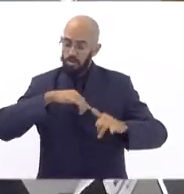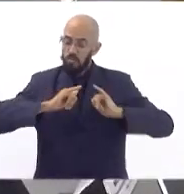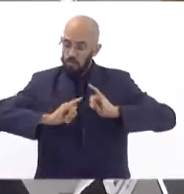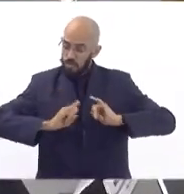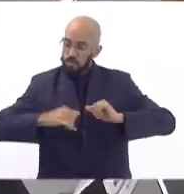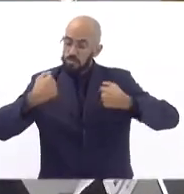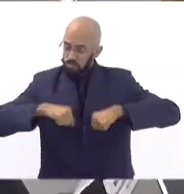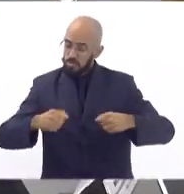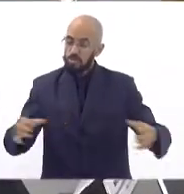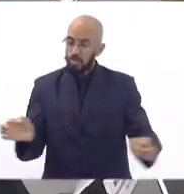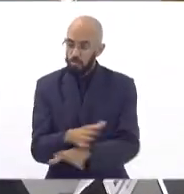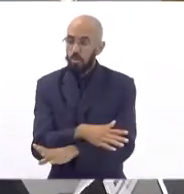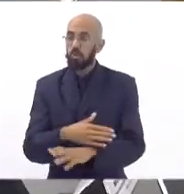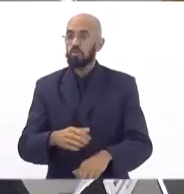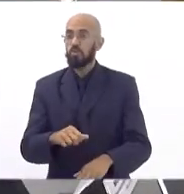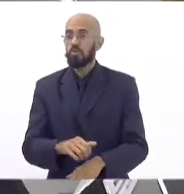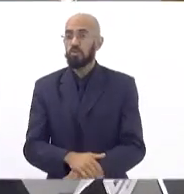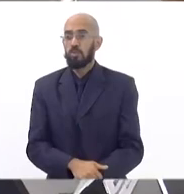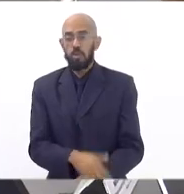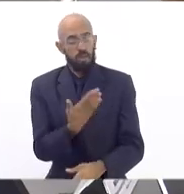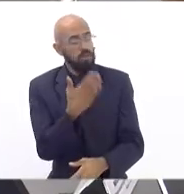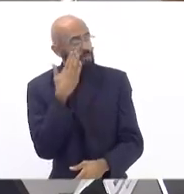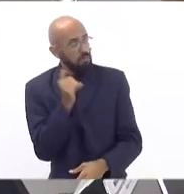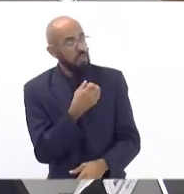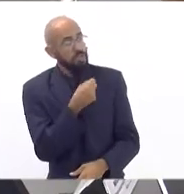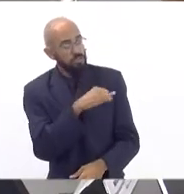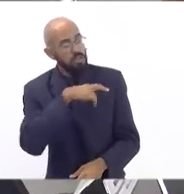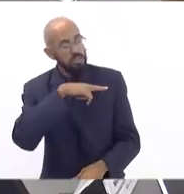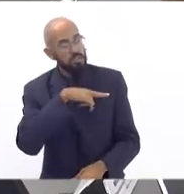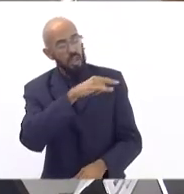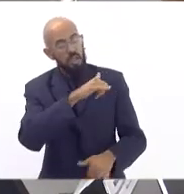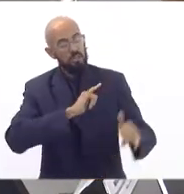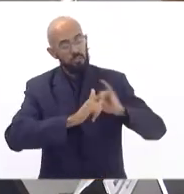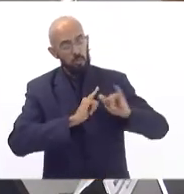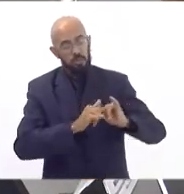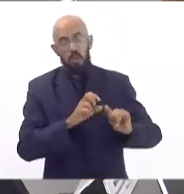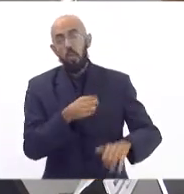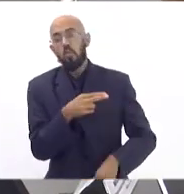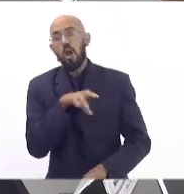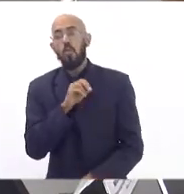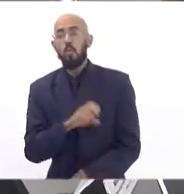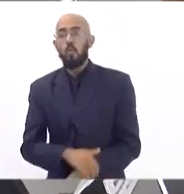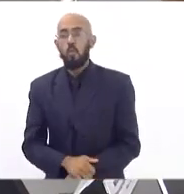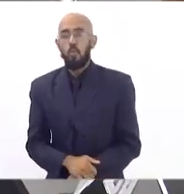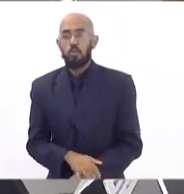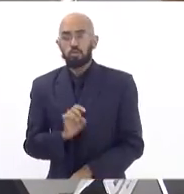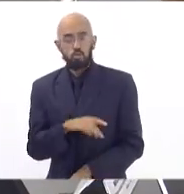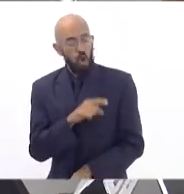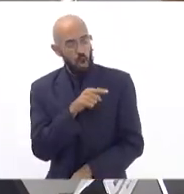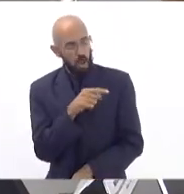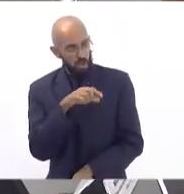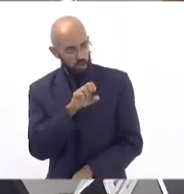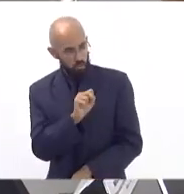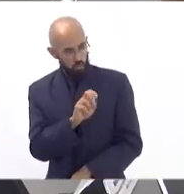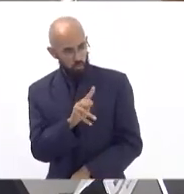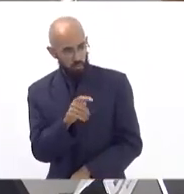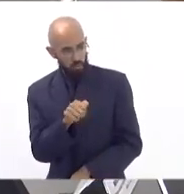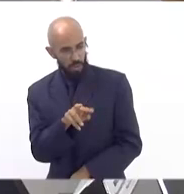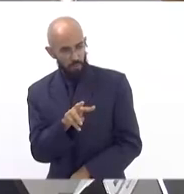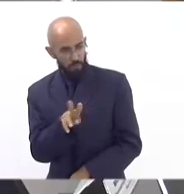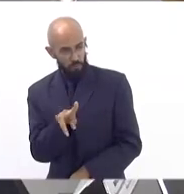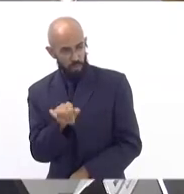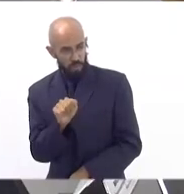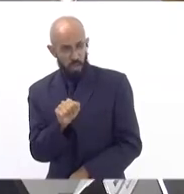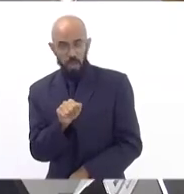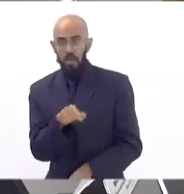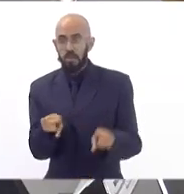tabulados também eu quero saber se vocês têm essas informações ou não só quem tem informações SuperVia e a delegacia